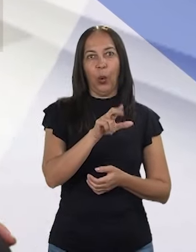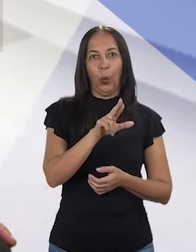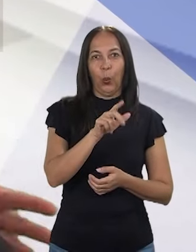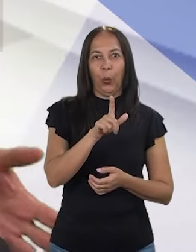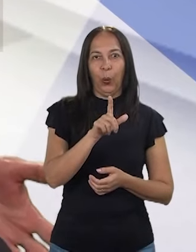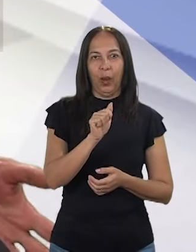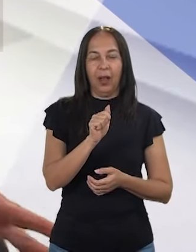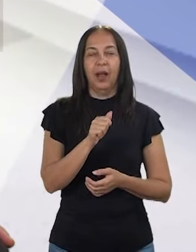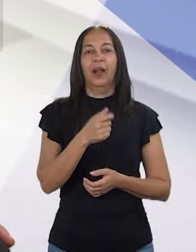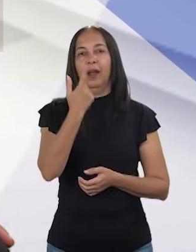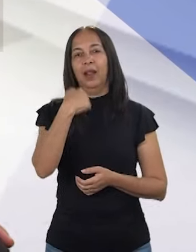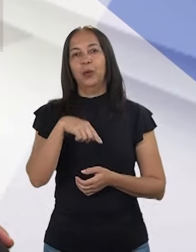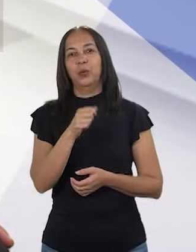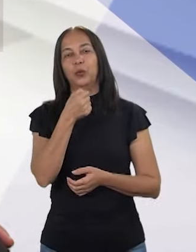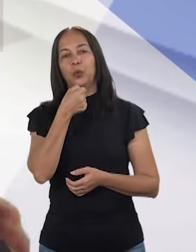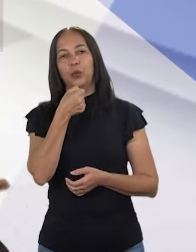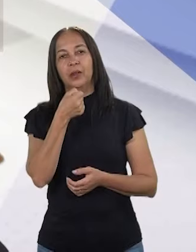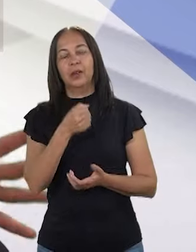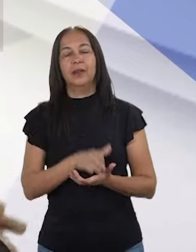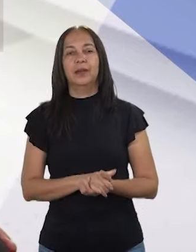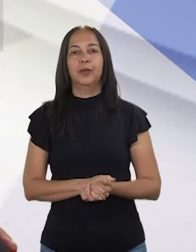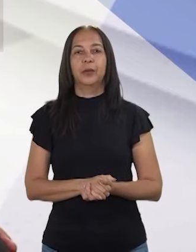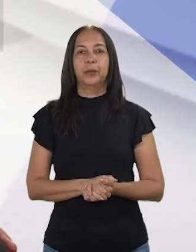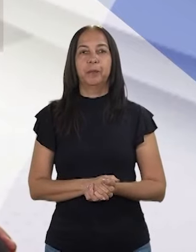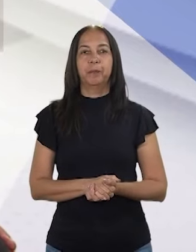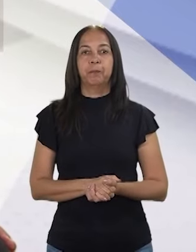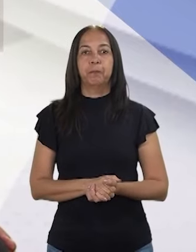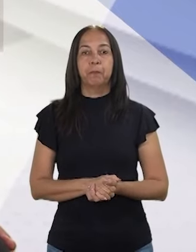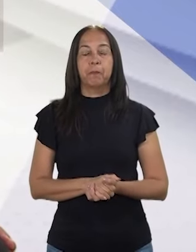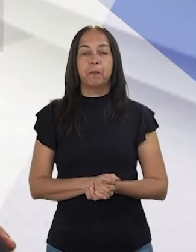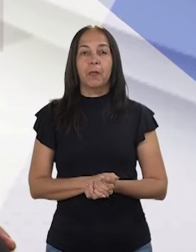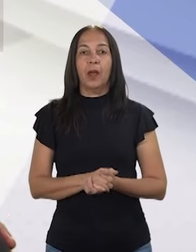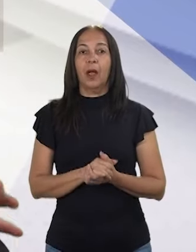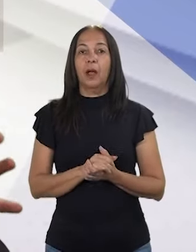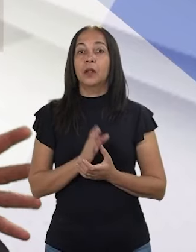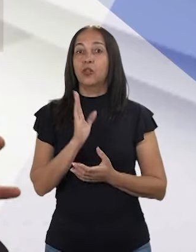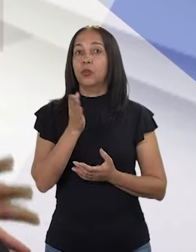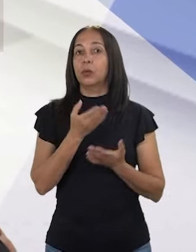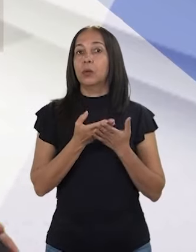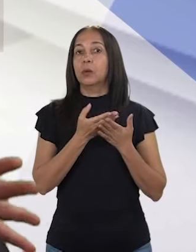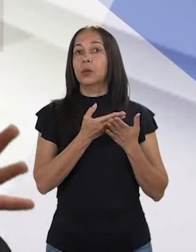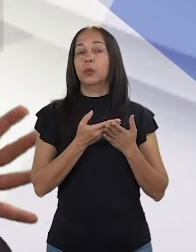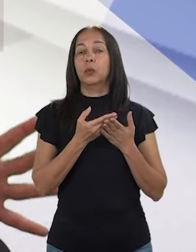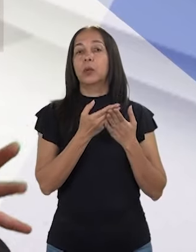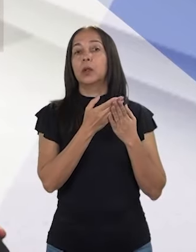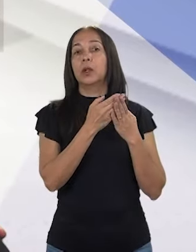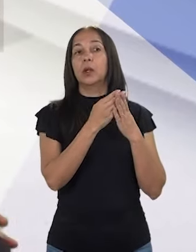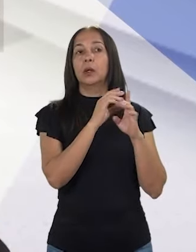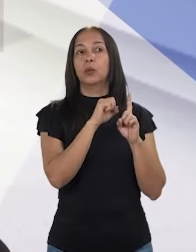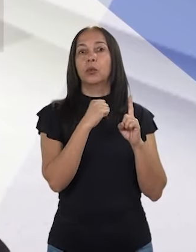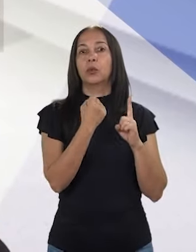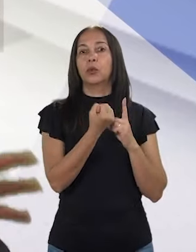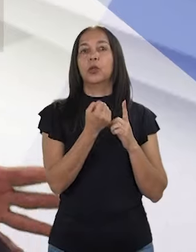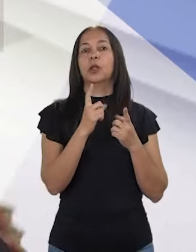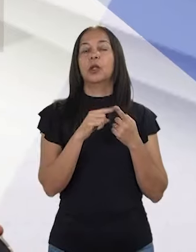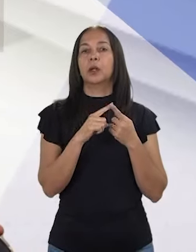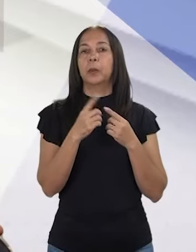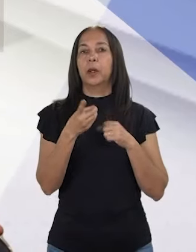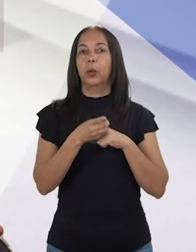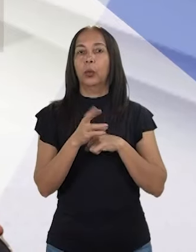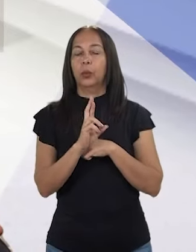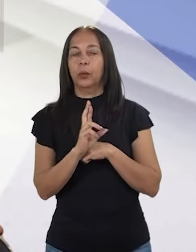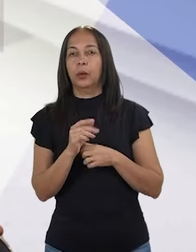Pinto sou jornalista eh Em algum momento eh fui fazer sociologia e aí fiz doutorado